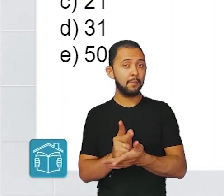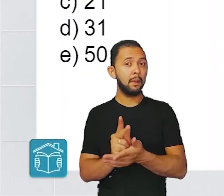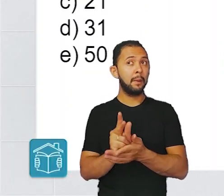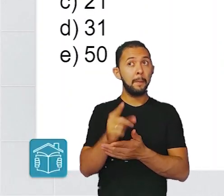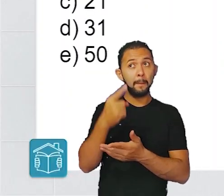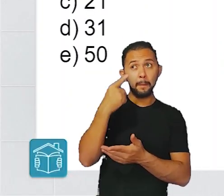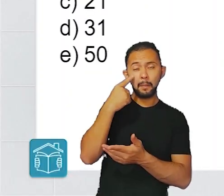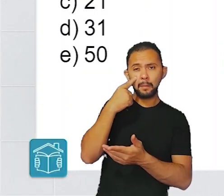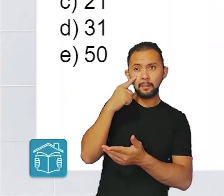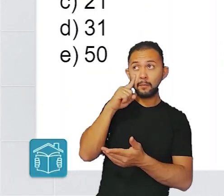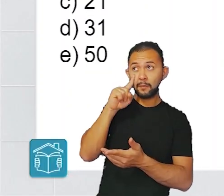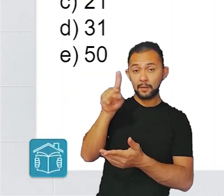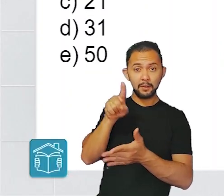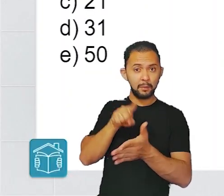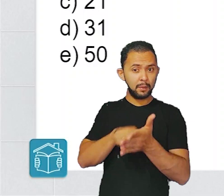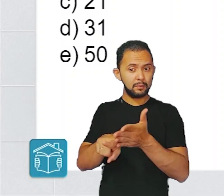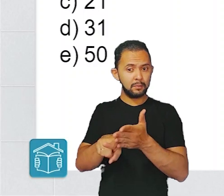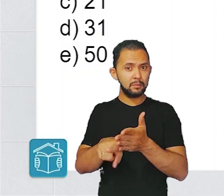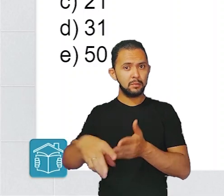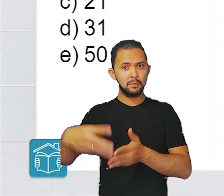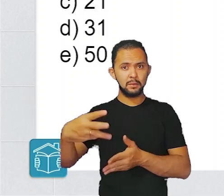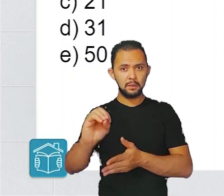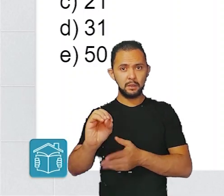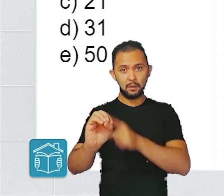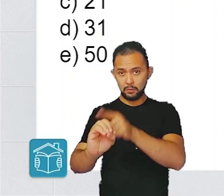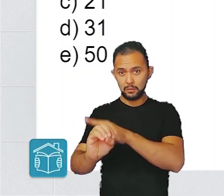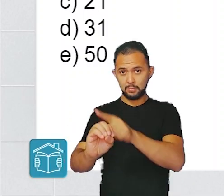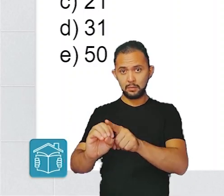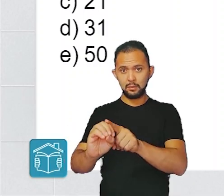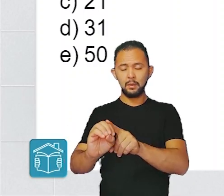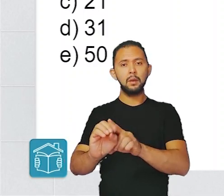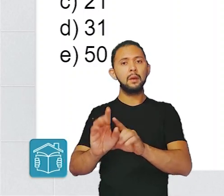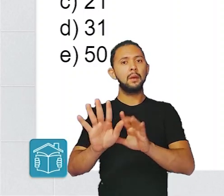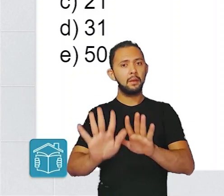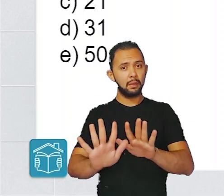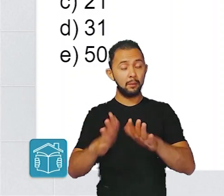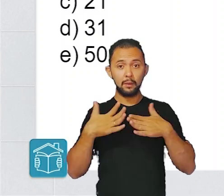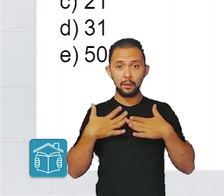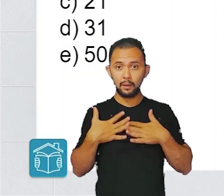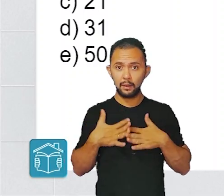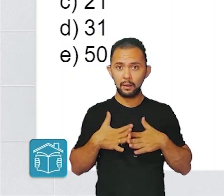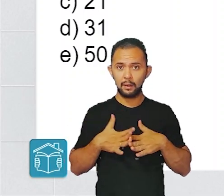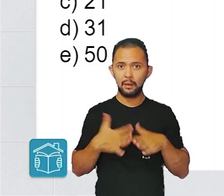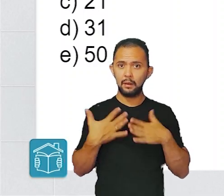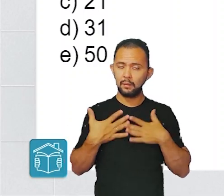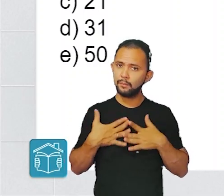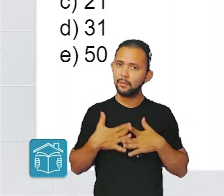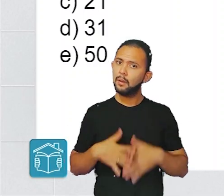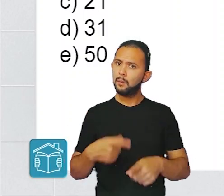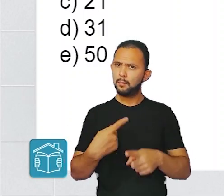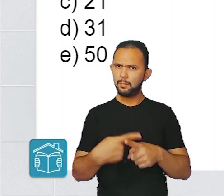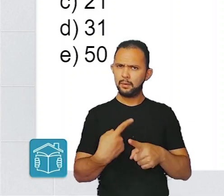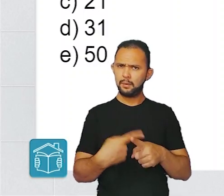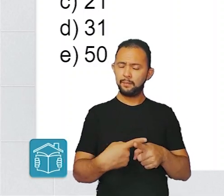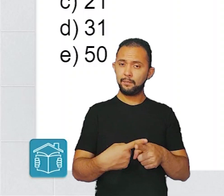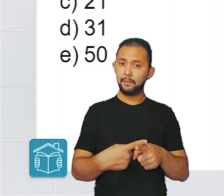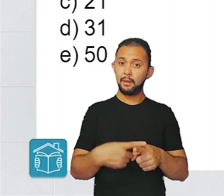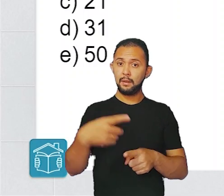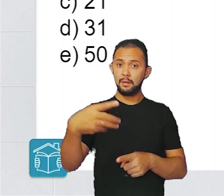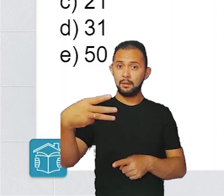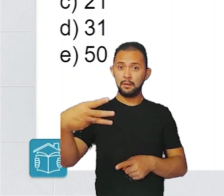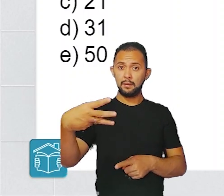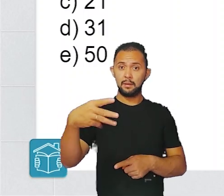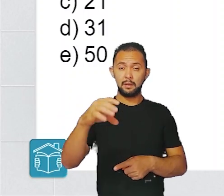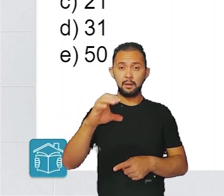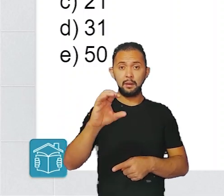ó, quando você fez essa conta, 30, correu, marcou a letra A, errou. Errou, tá bom? Porque, na verdade, 30 é